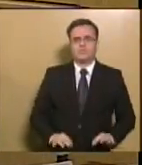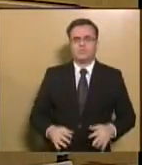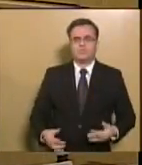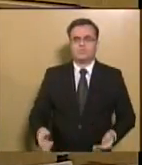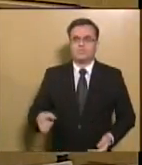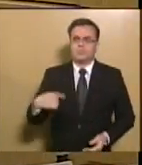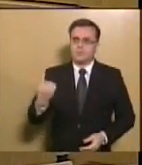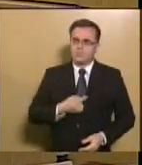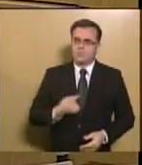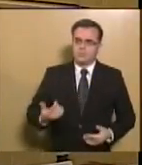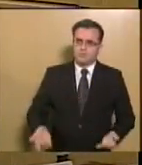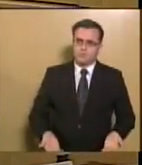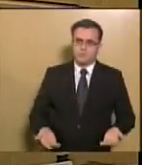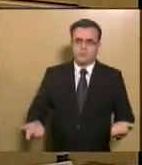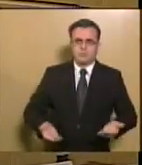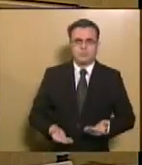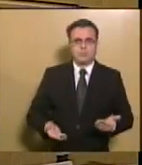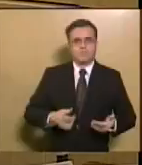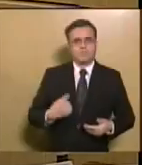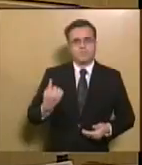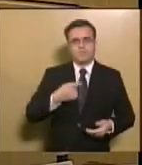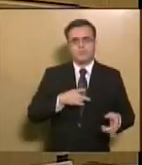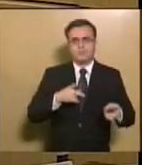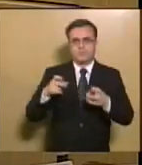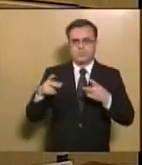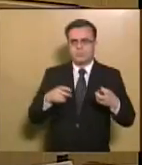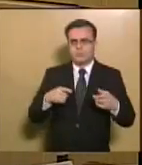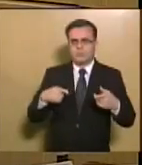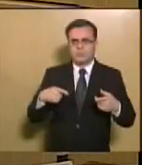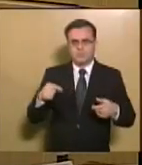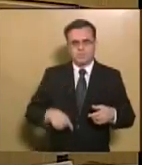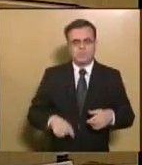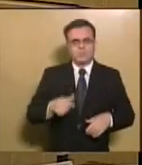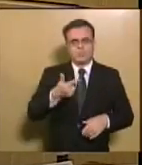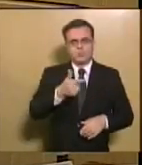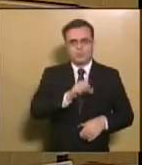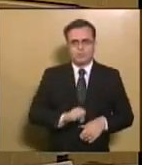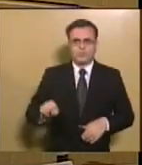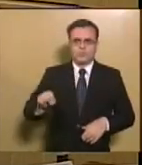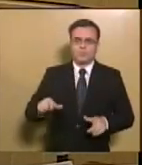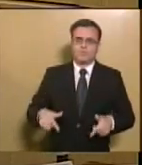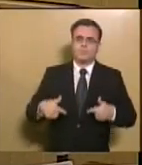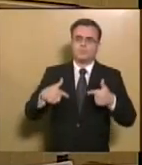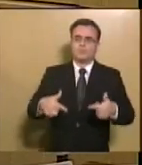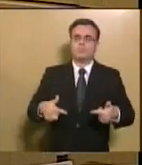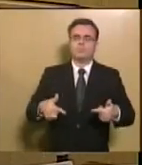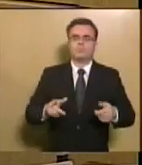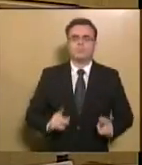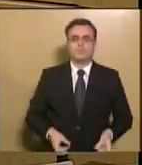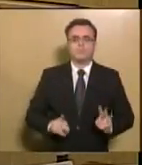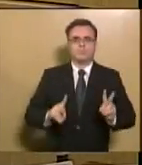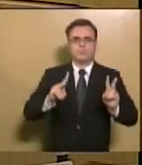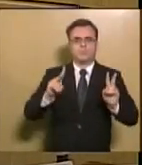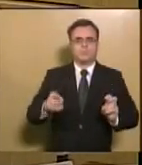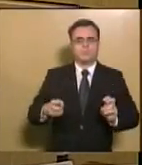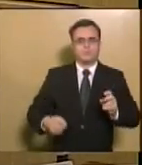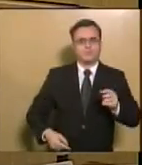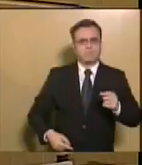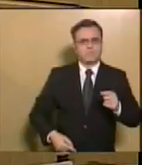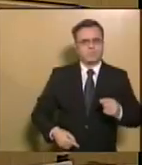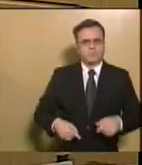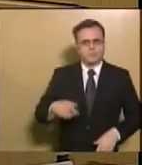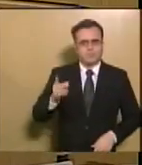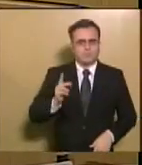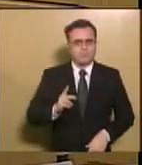nosso primeiro dia para isso, para a gente perceber realmente que nós, nesse segundo semestre, temos um grande desafio. Temas importantes devem chegar